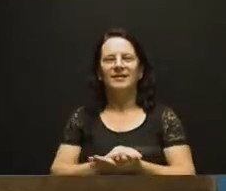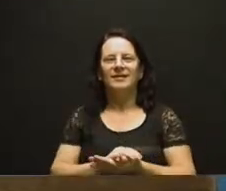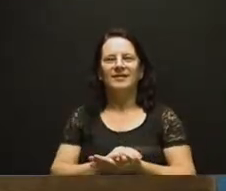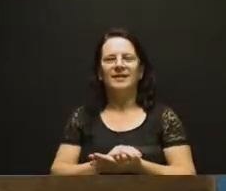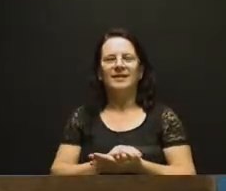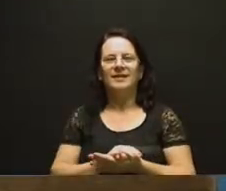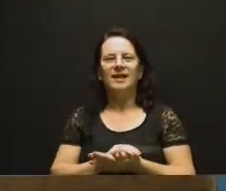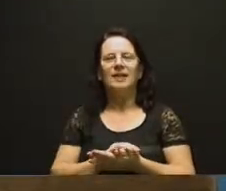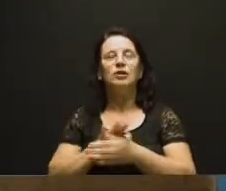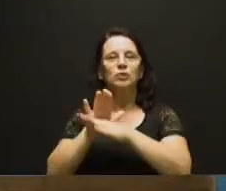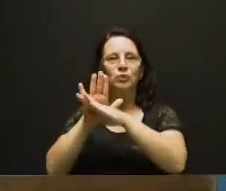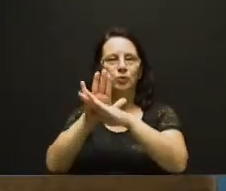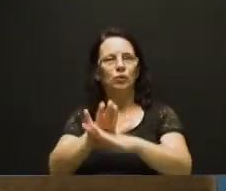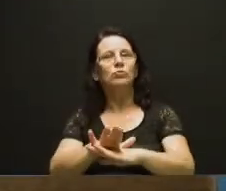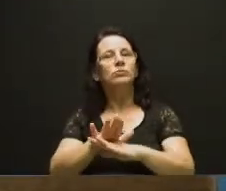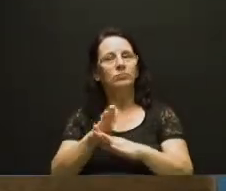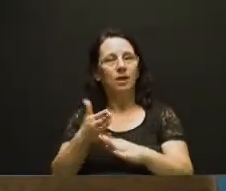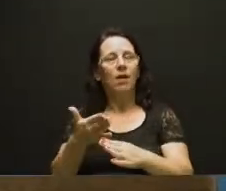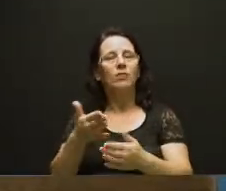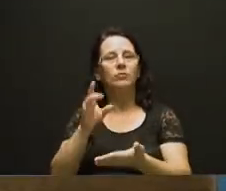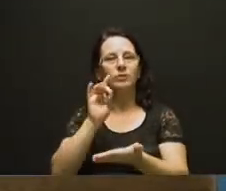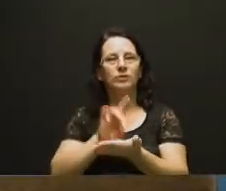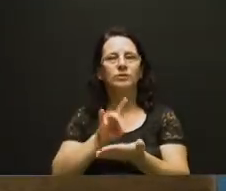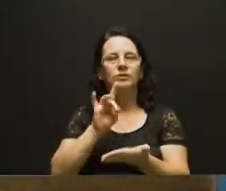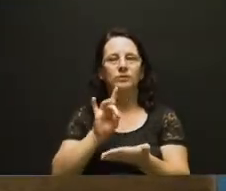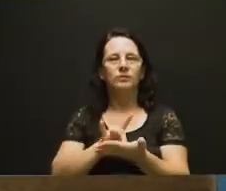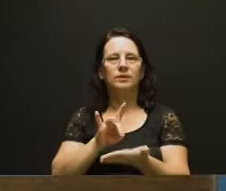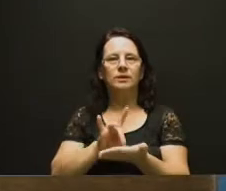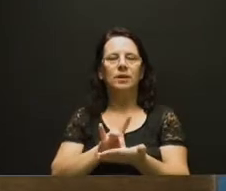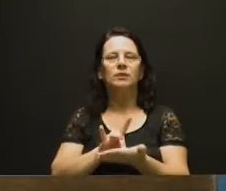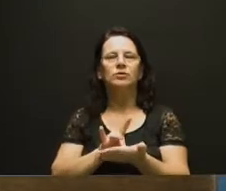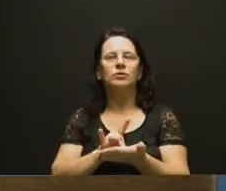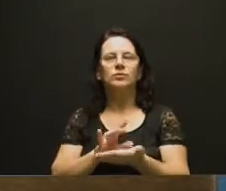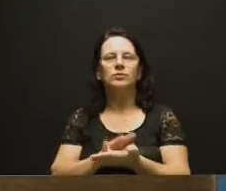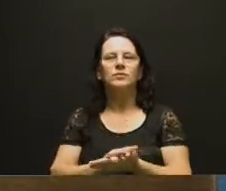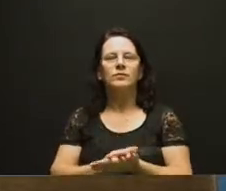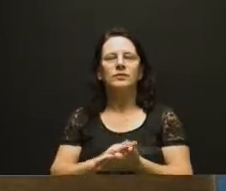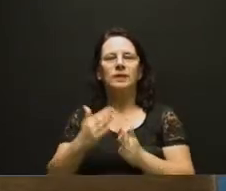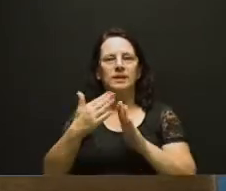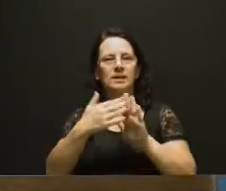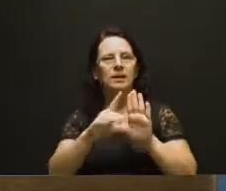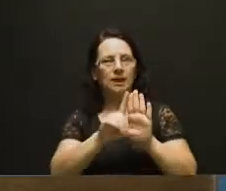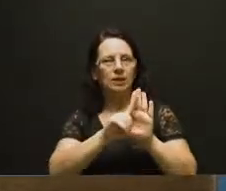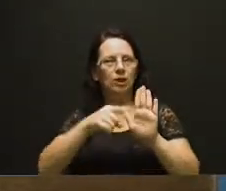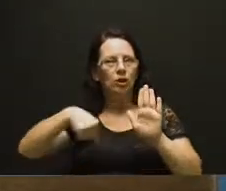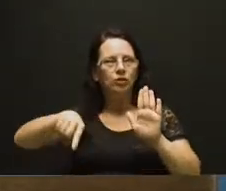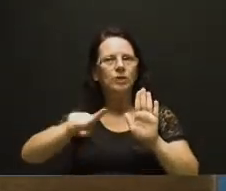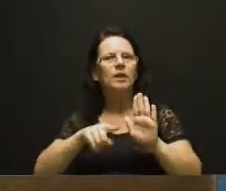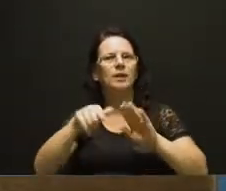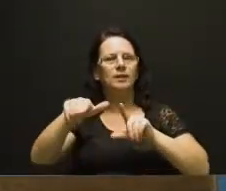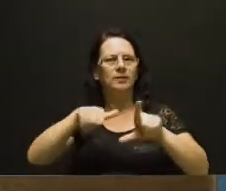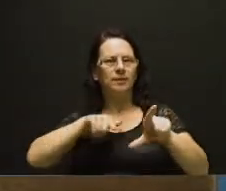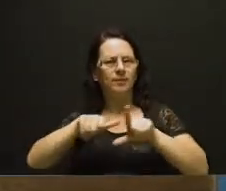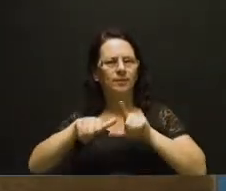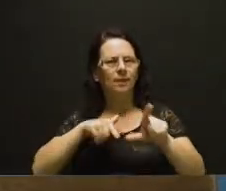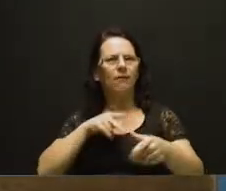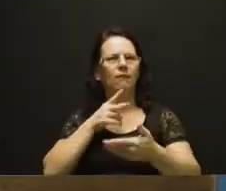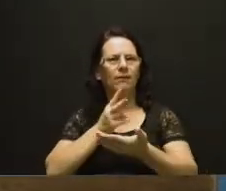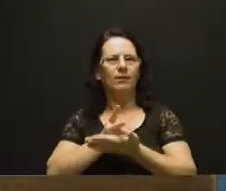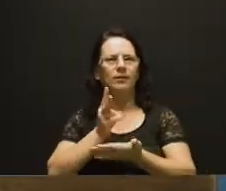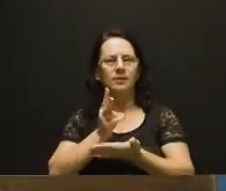precisamos nos entregarmos essa casa esse legislativo entre o trabalhado incansavelmente